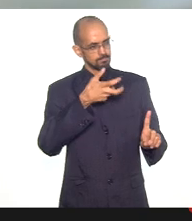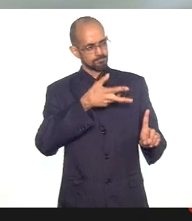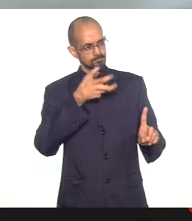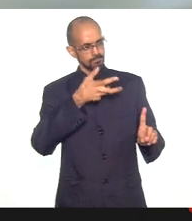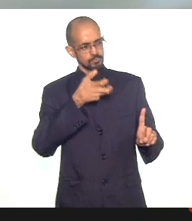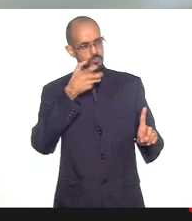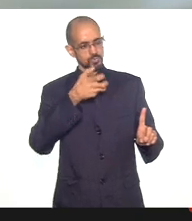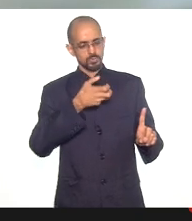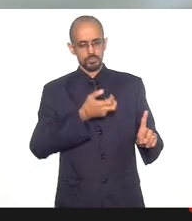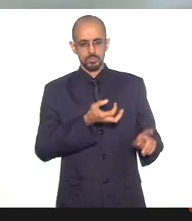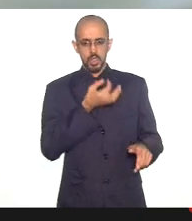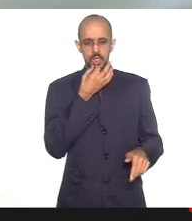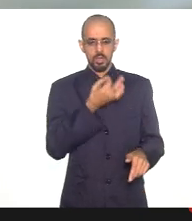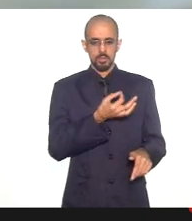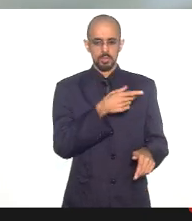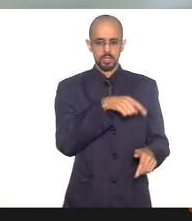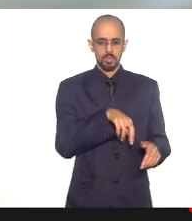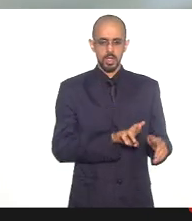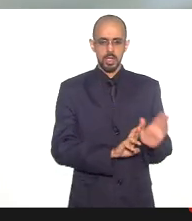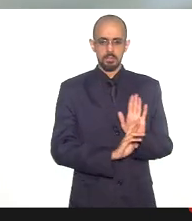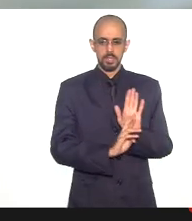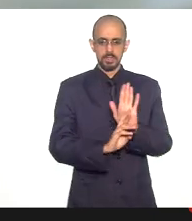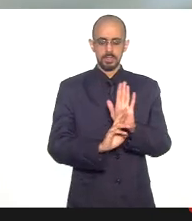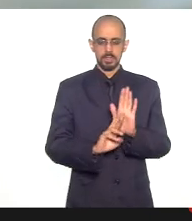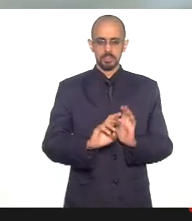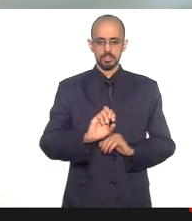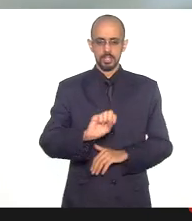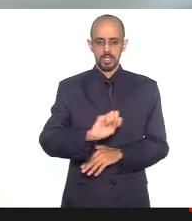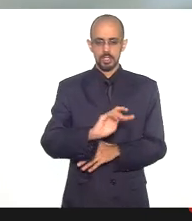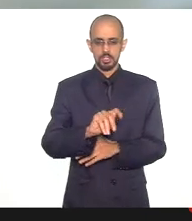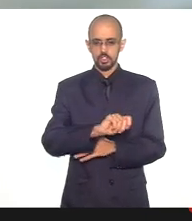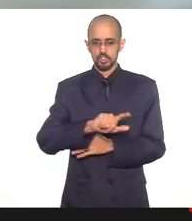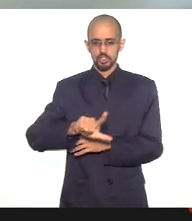os representantes da Shell do Brasil.